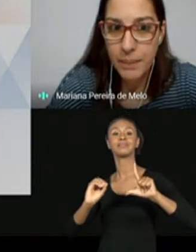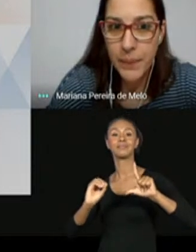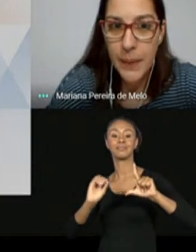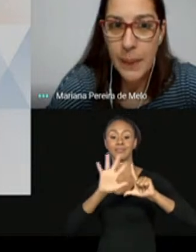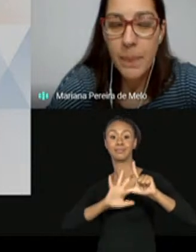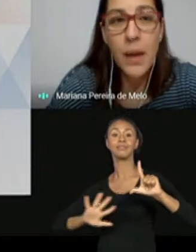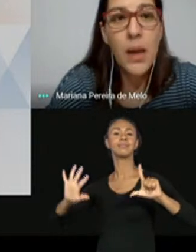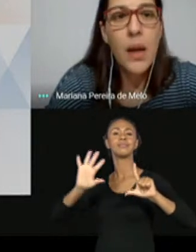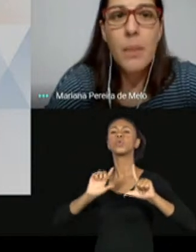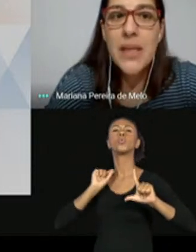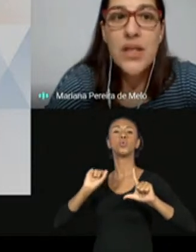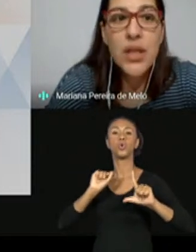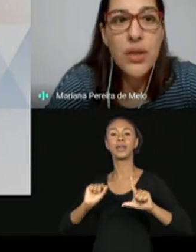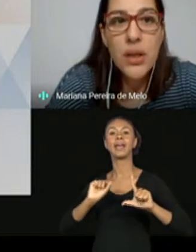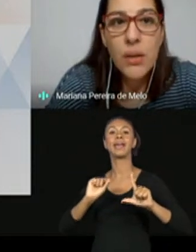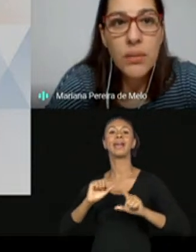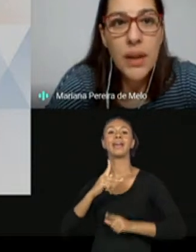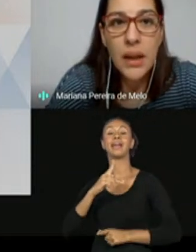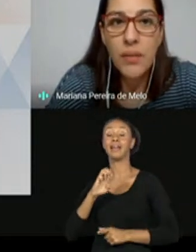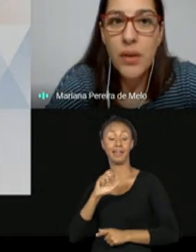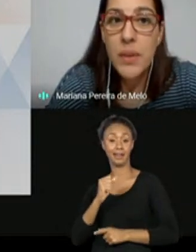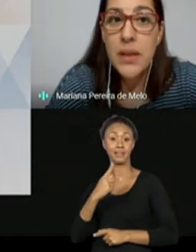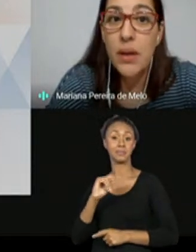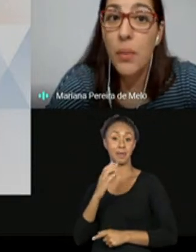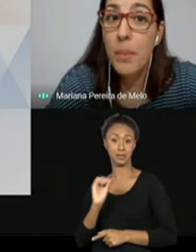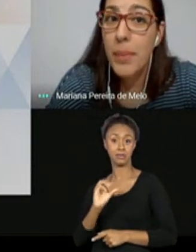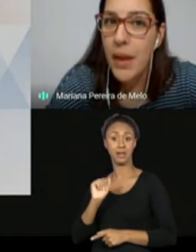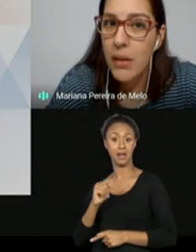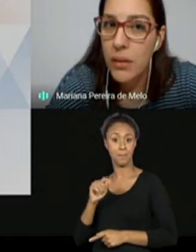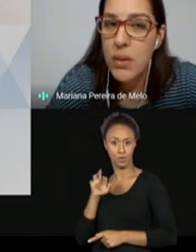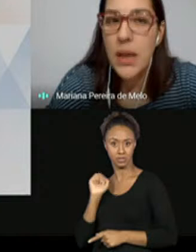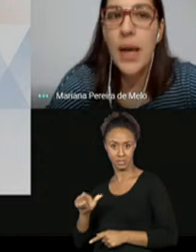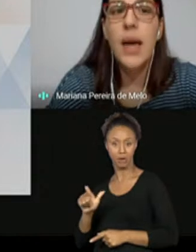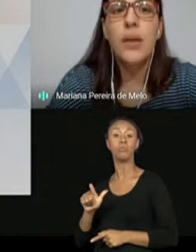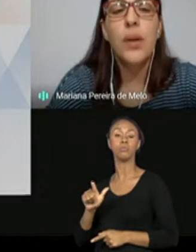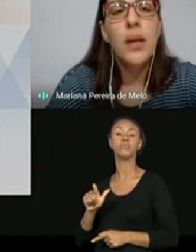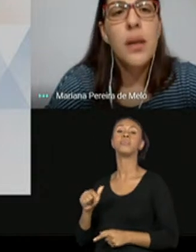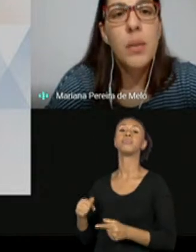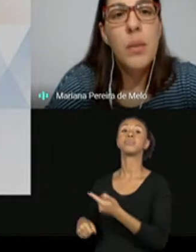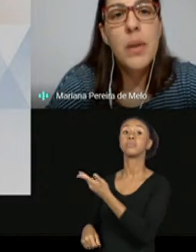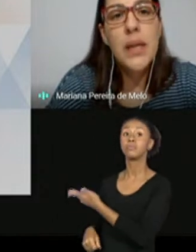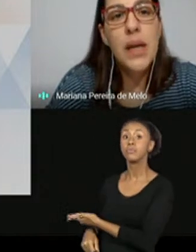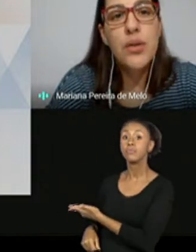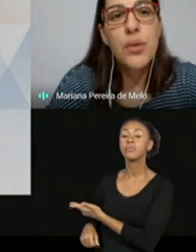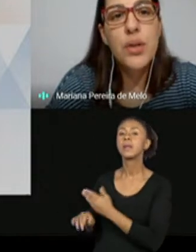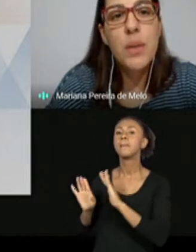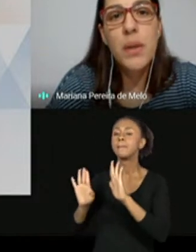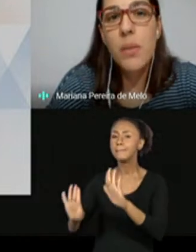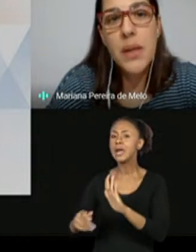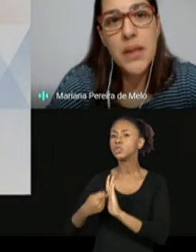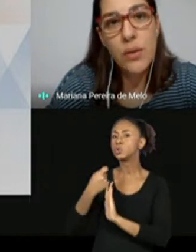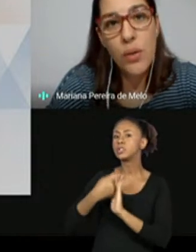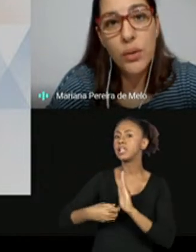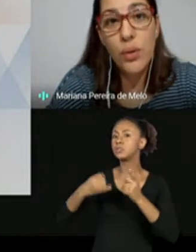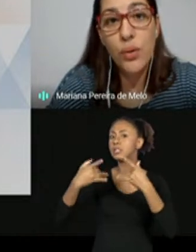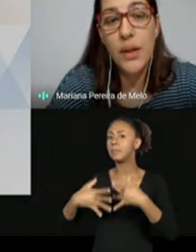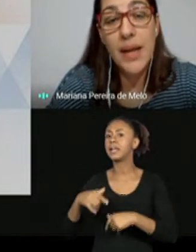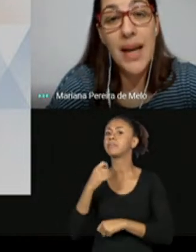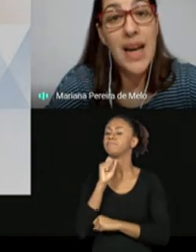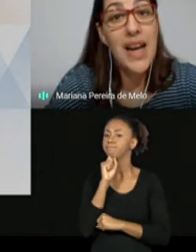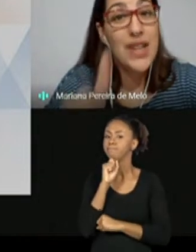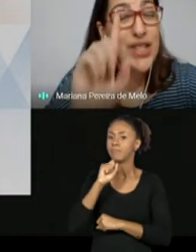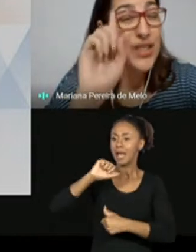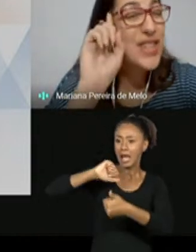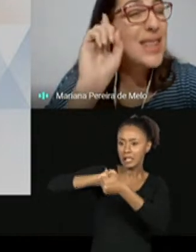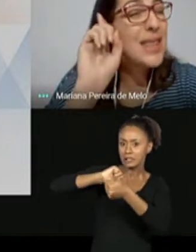controle. Tá? Mas a gente não tem informação pelo enunciado da probabilidade do chip não passar no controle.